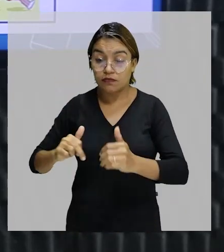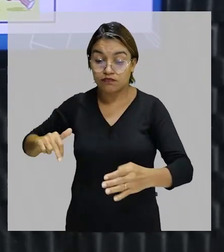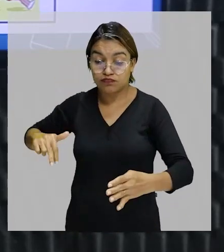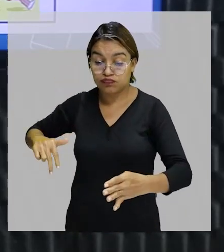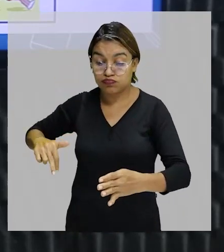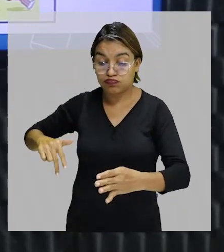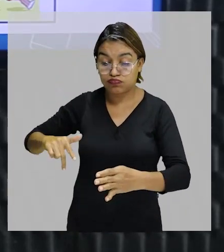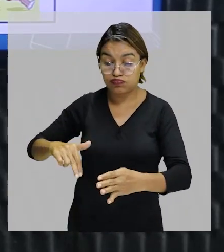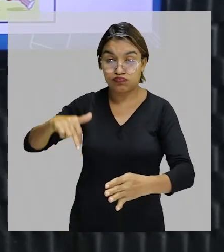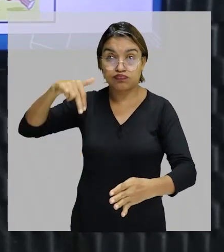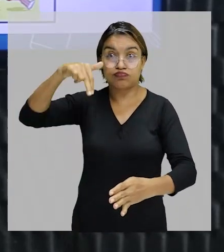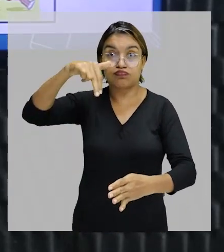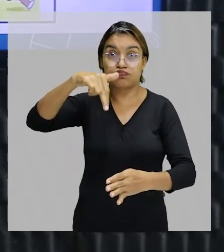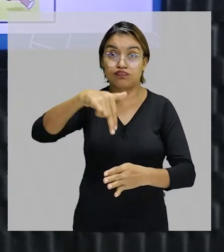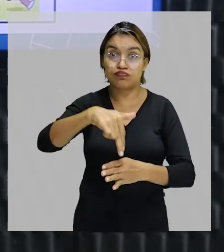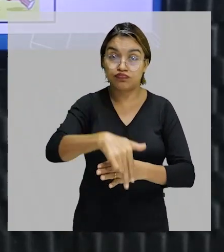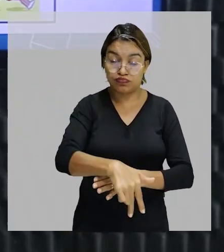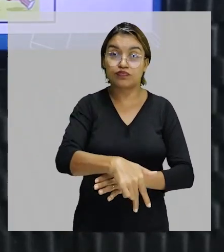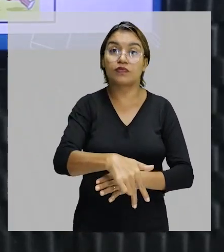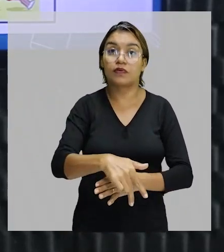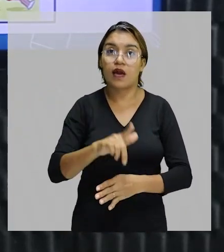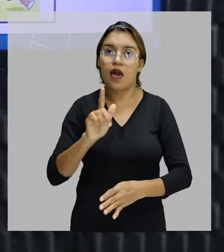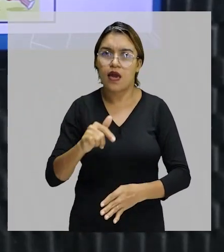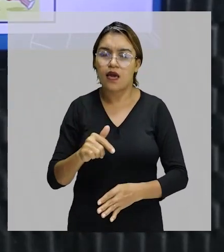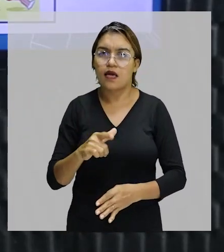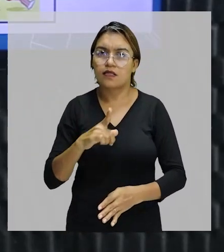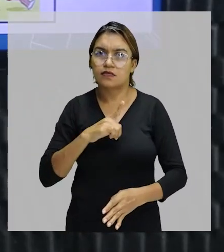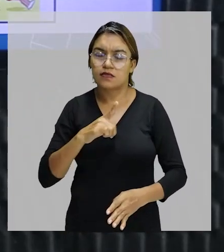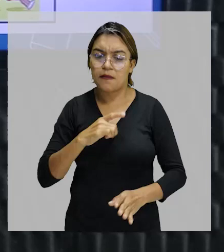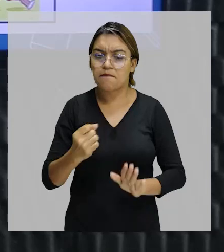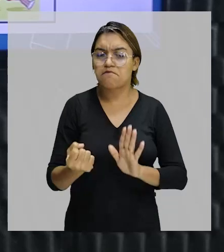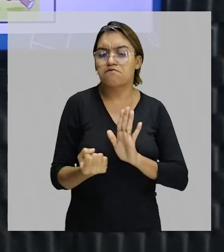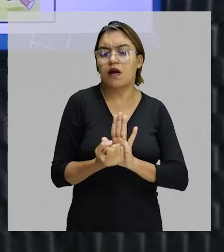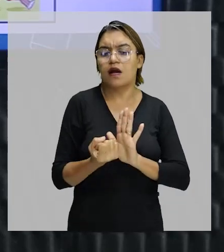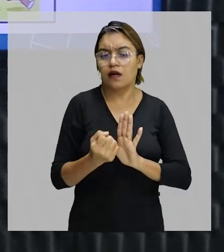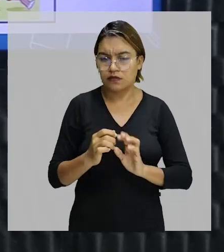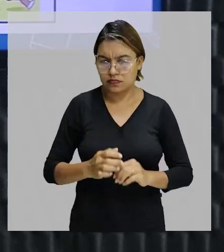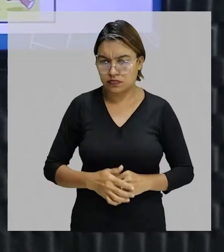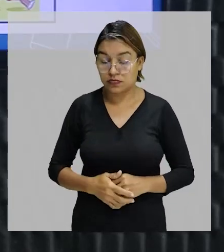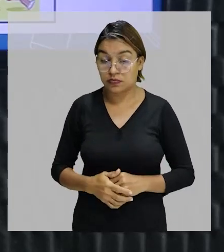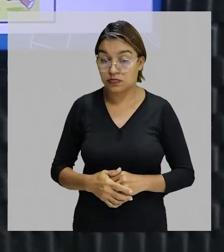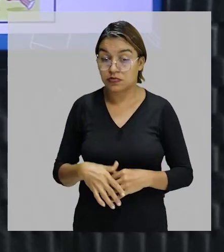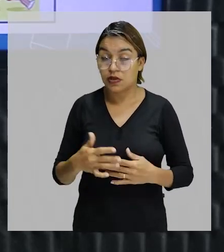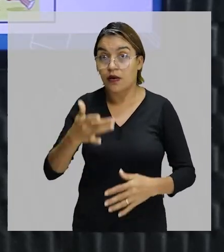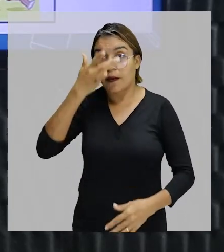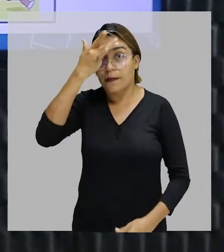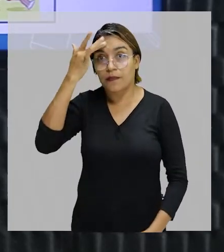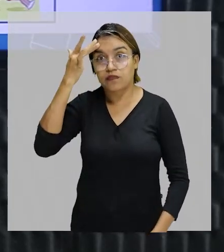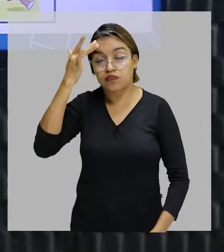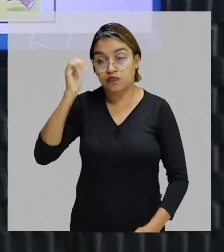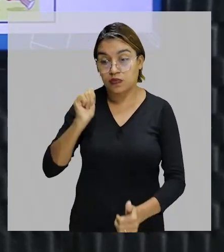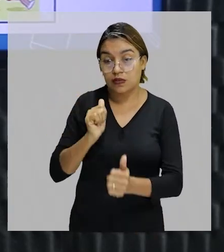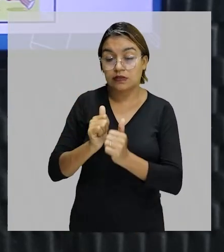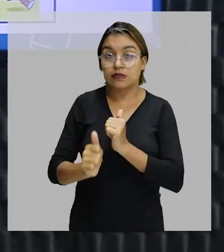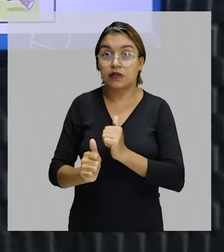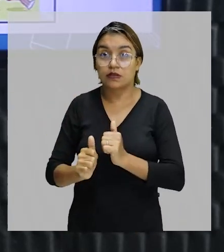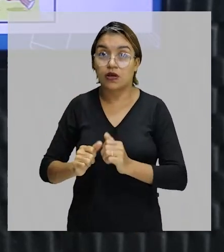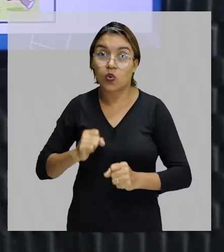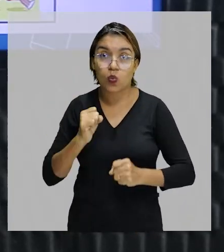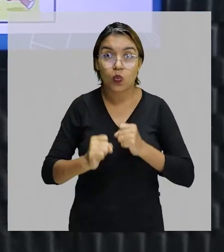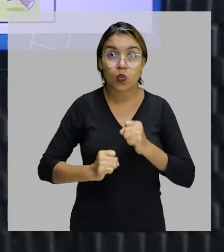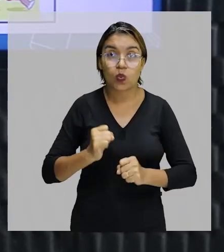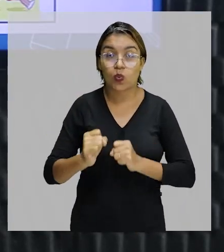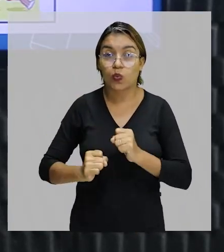para vocês. Trata-se de um esporte de marca. Então, o atleta vem, realiza a sua